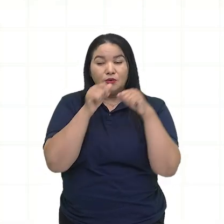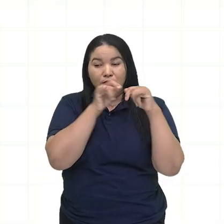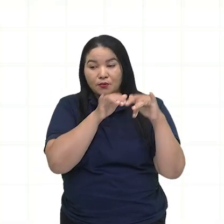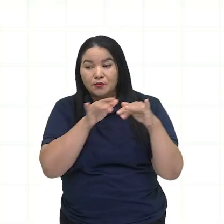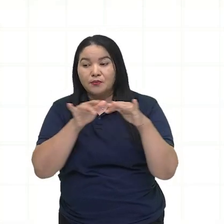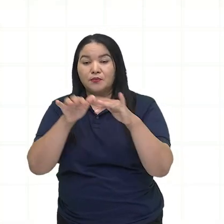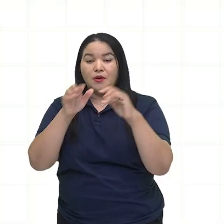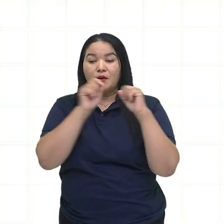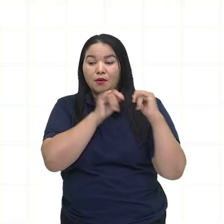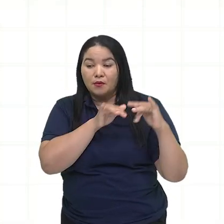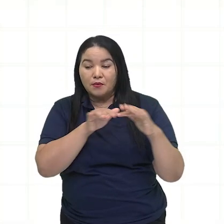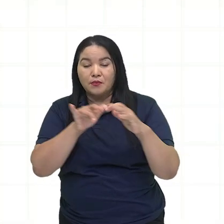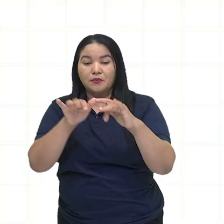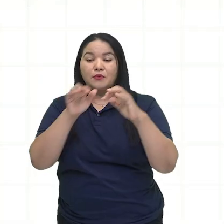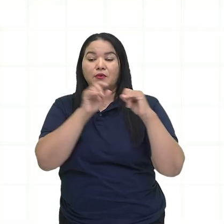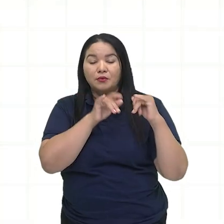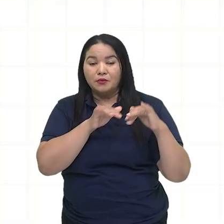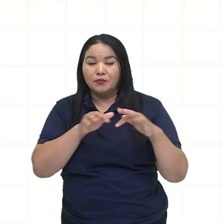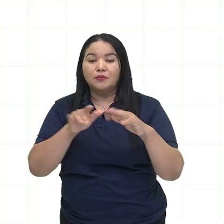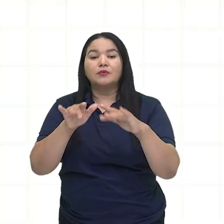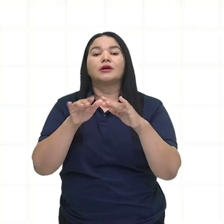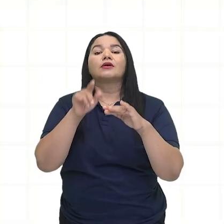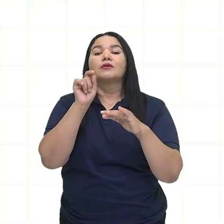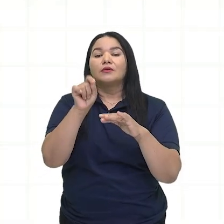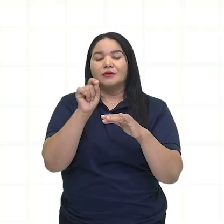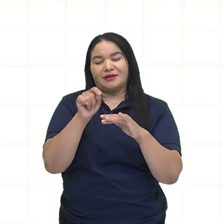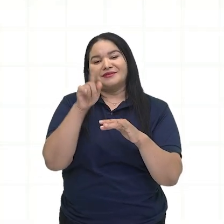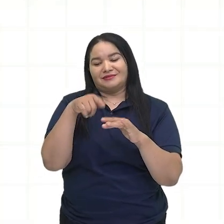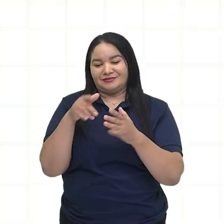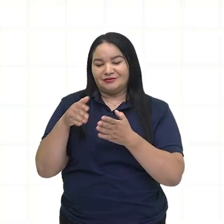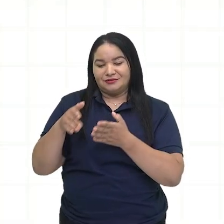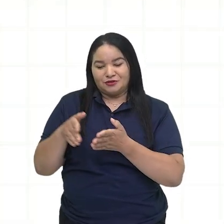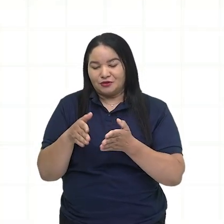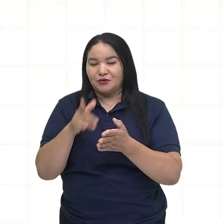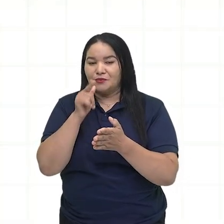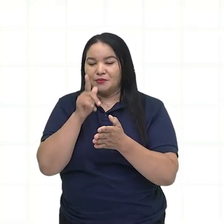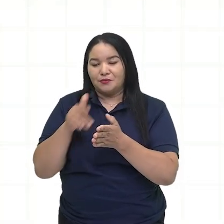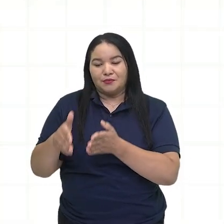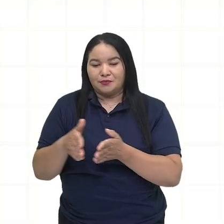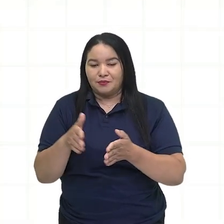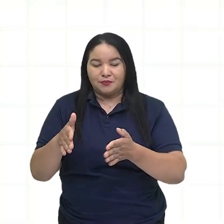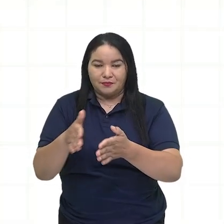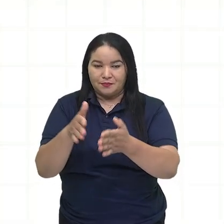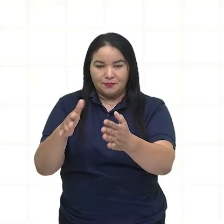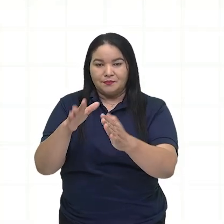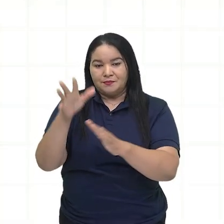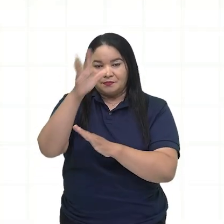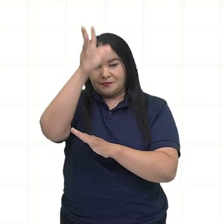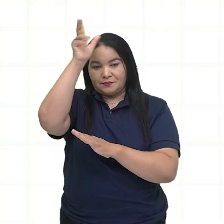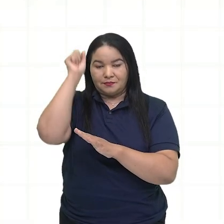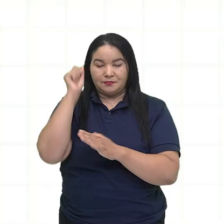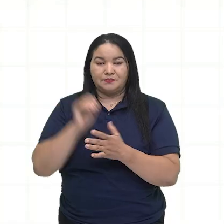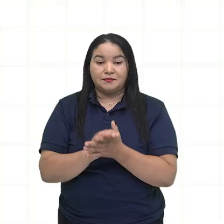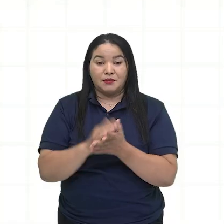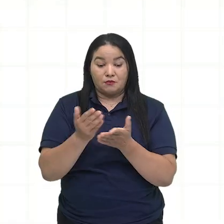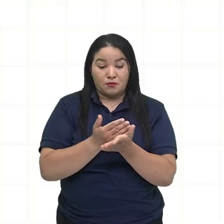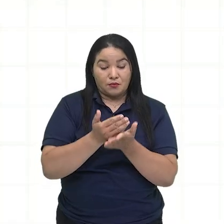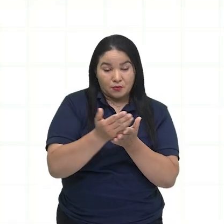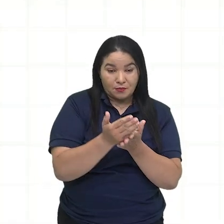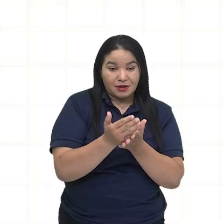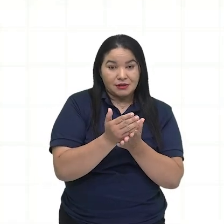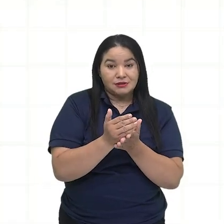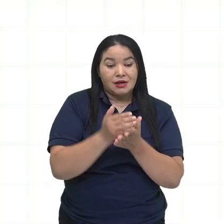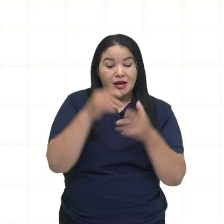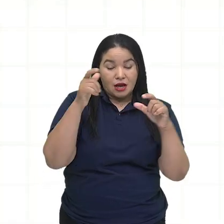para alimentar quem? O nosso rio Amazonas. Então, o nosso rio Amazonas, ele nasce aqui pelos